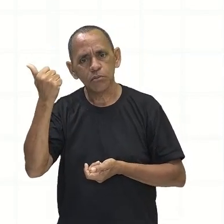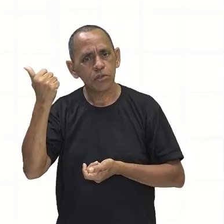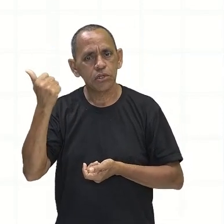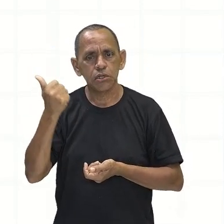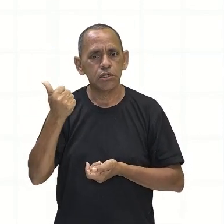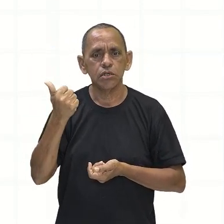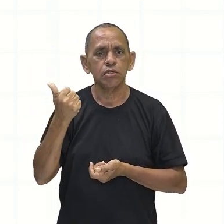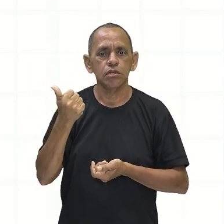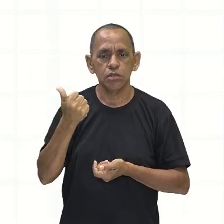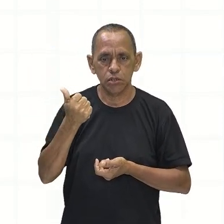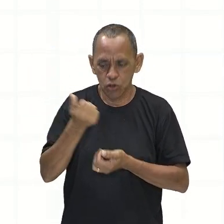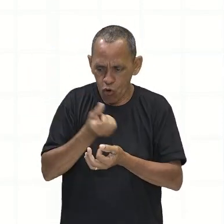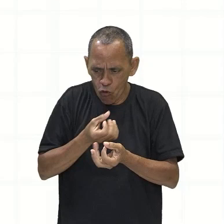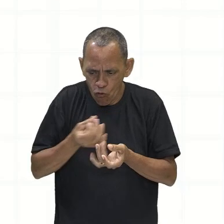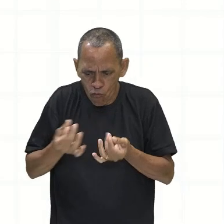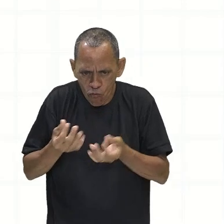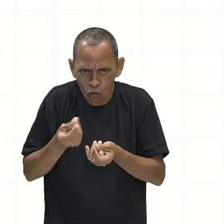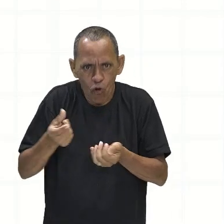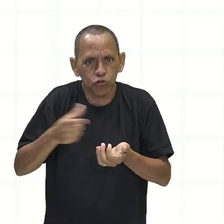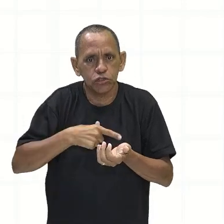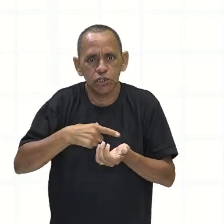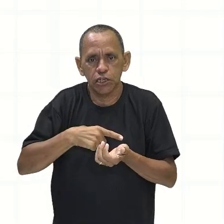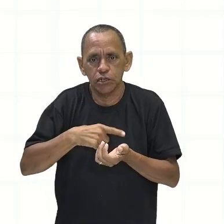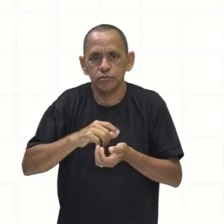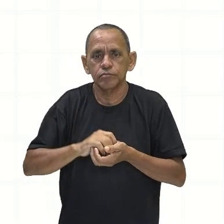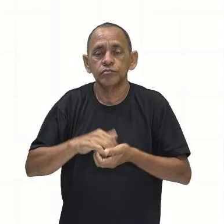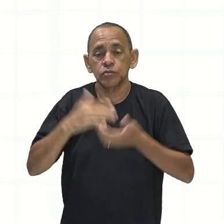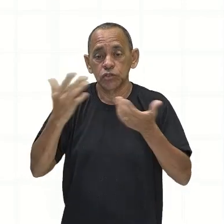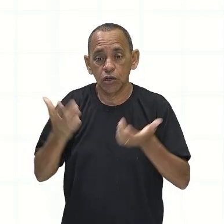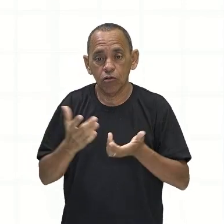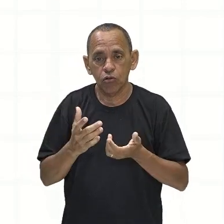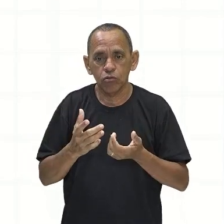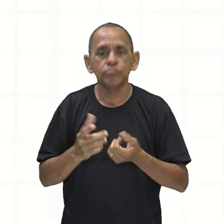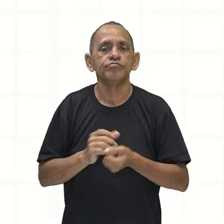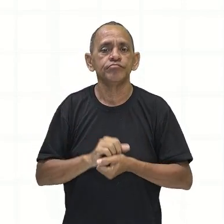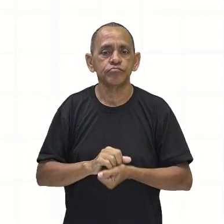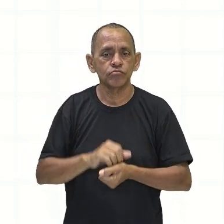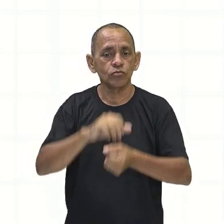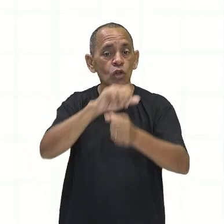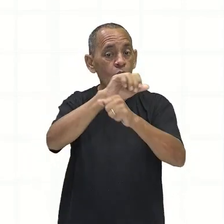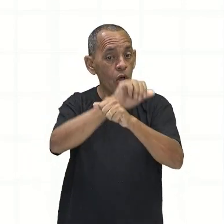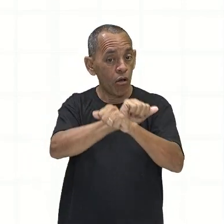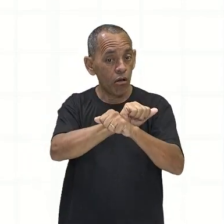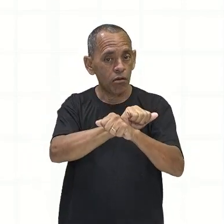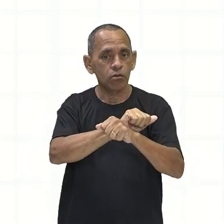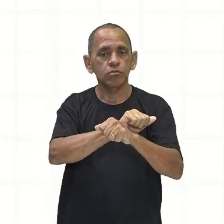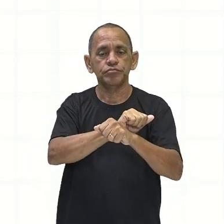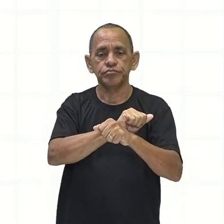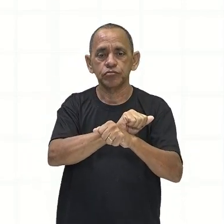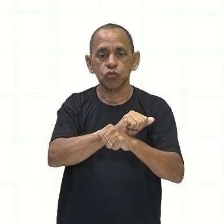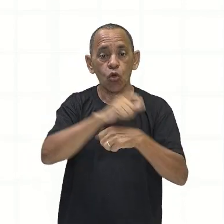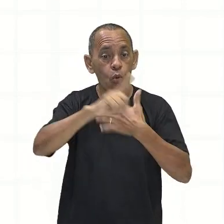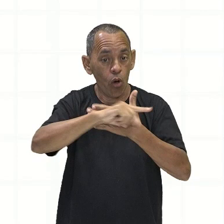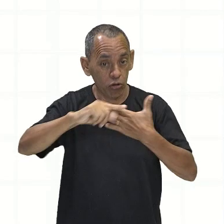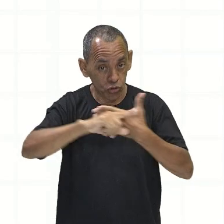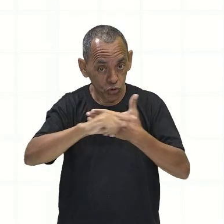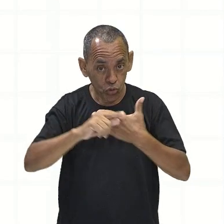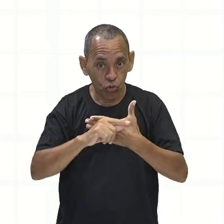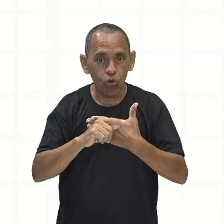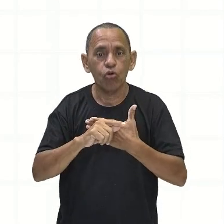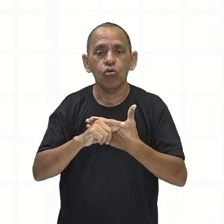para não repetir novamente a palavra guaranis, esse substantivo que está no plural aqui, ó,